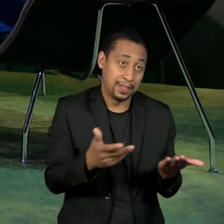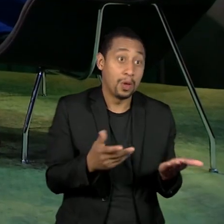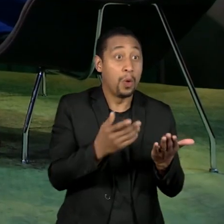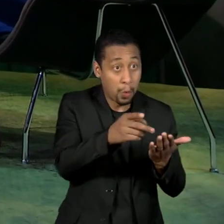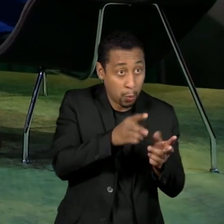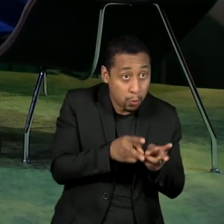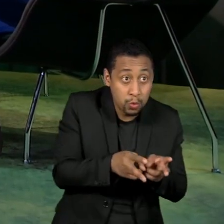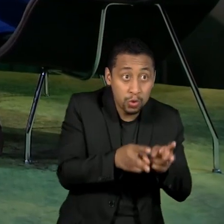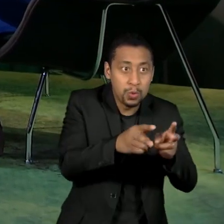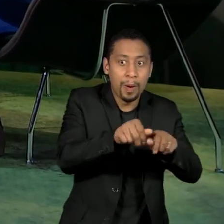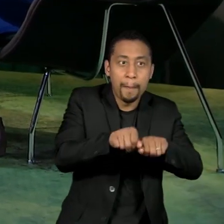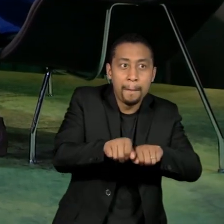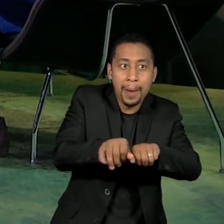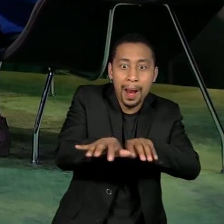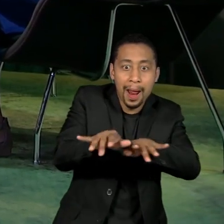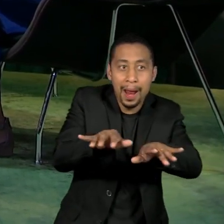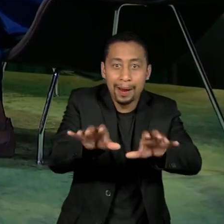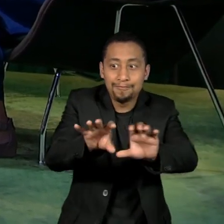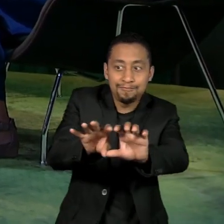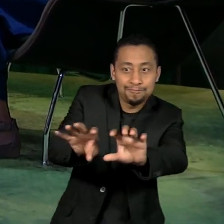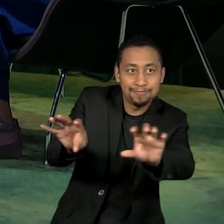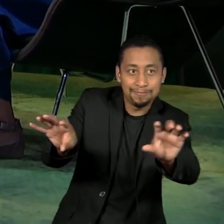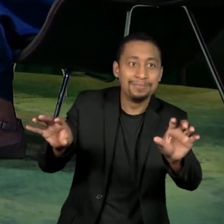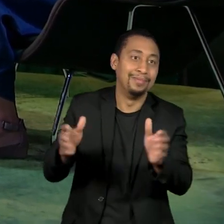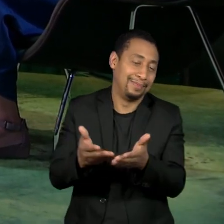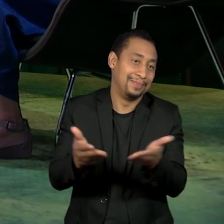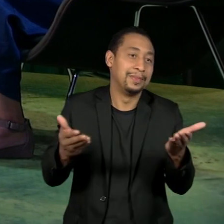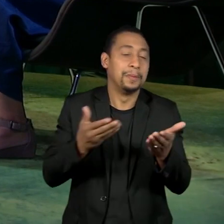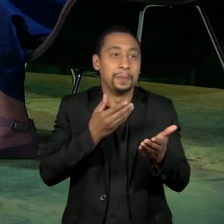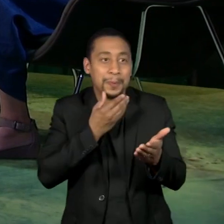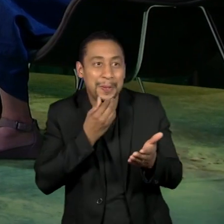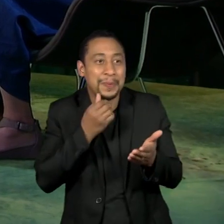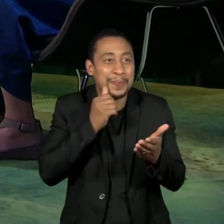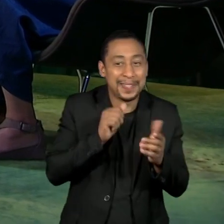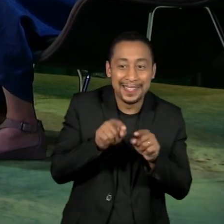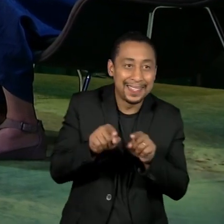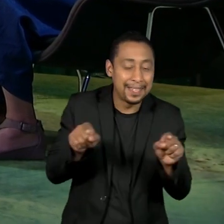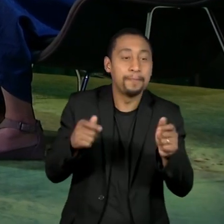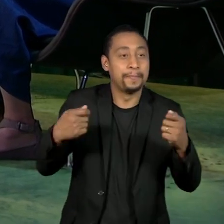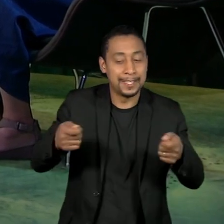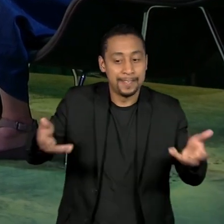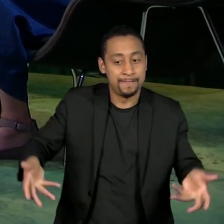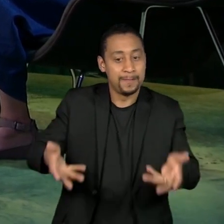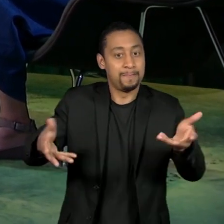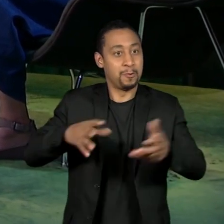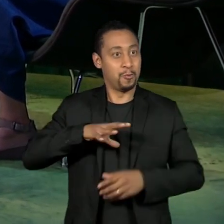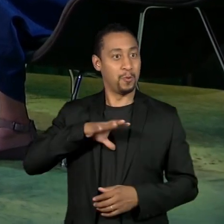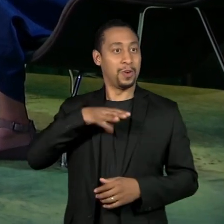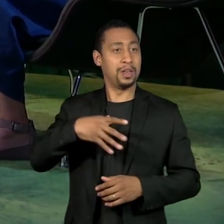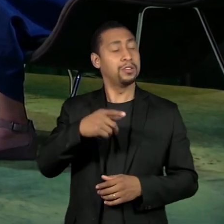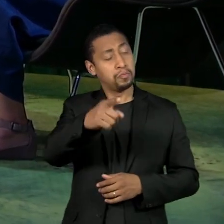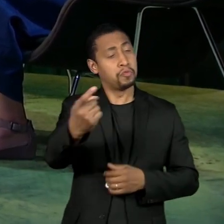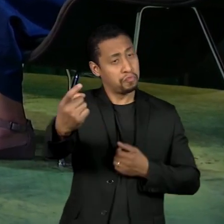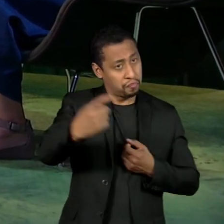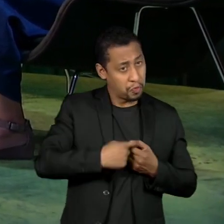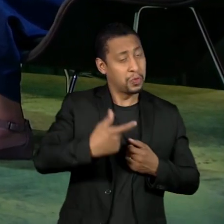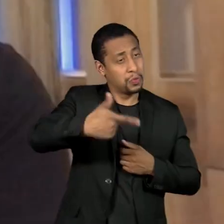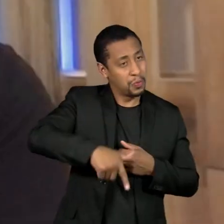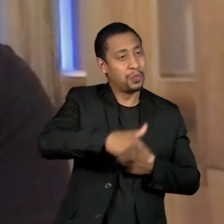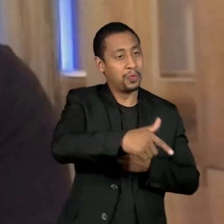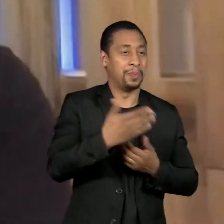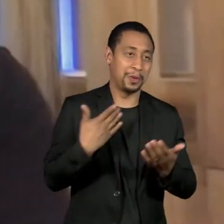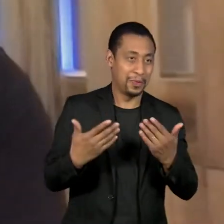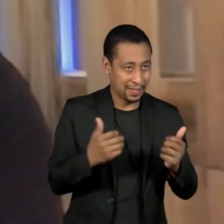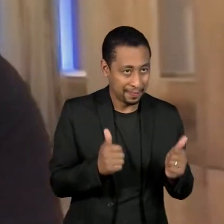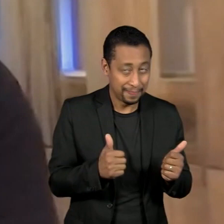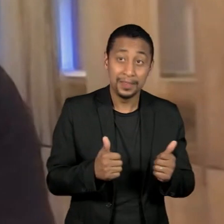essa voz para todo o seu entorno, para os meninos, para as meninas que precisam ser encorajadas e volte mais vezes para conversar conosco. Vai